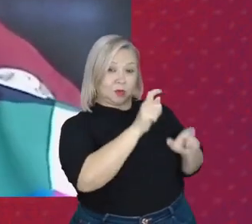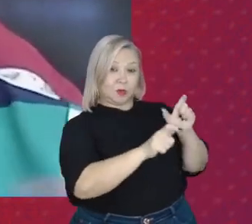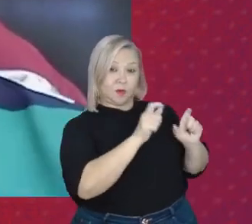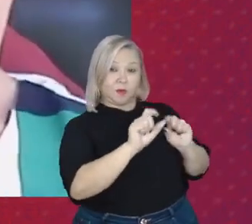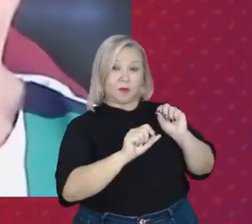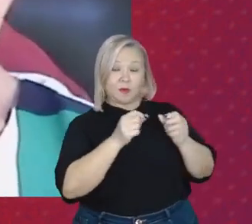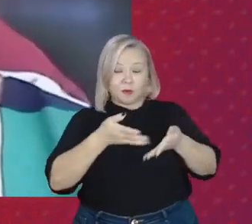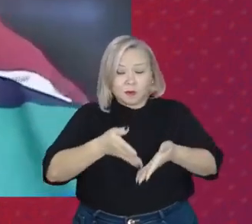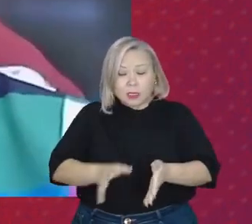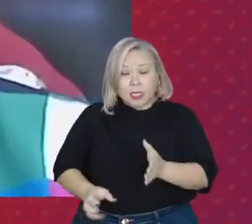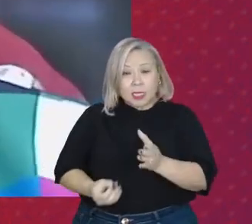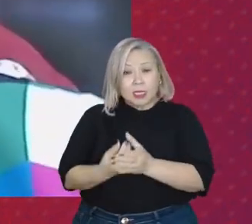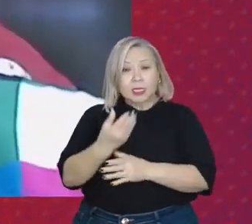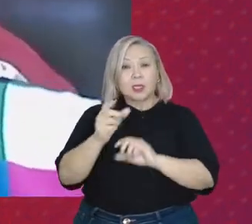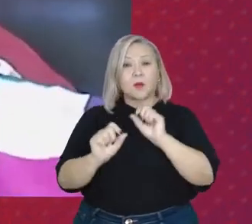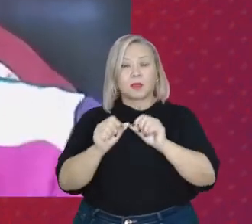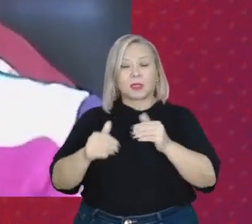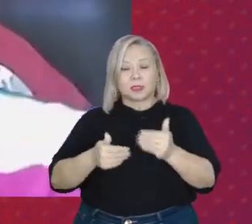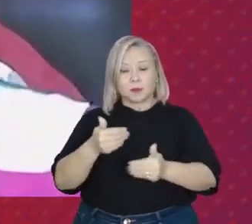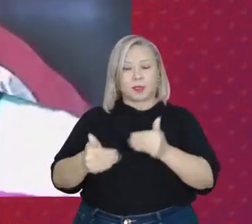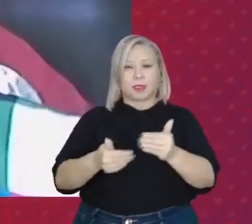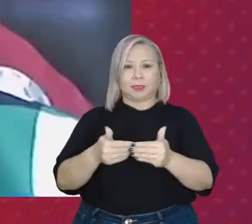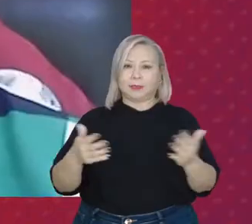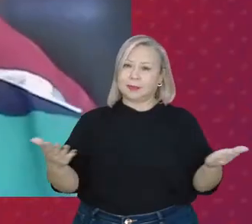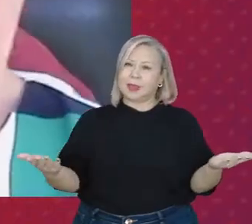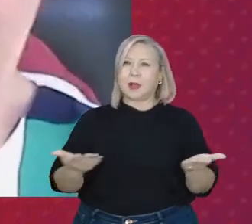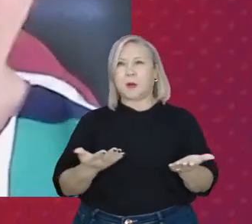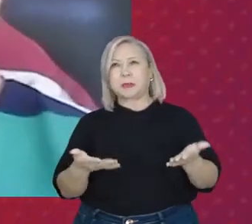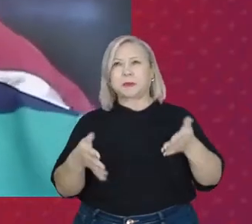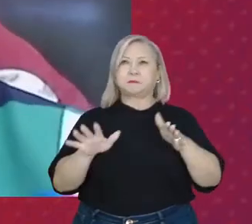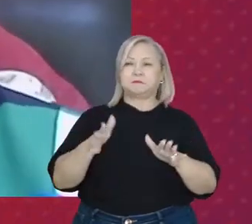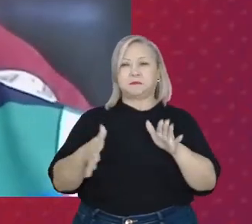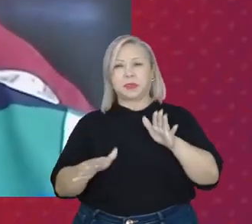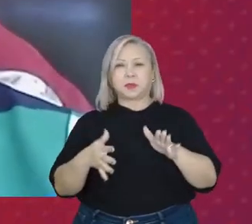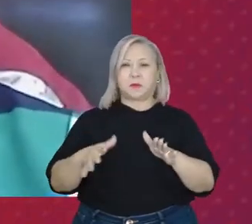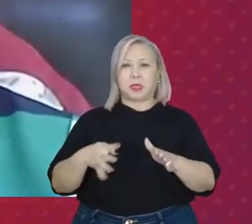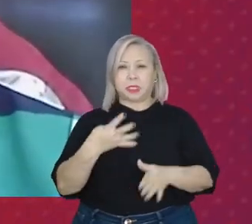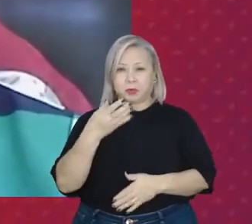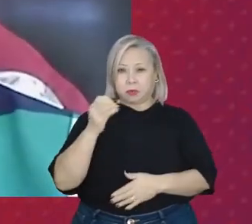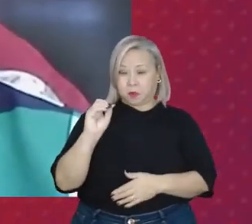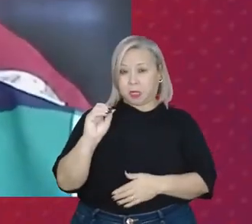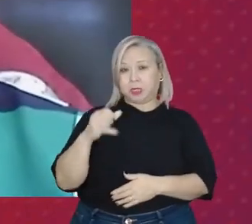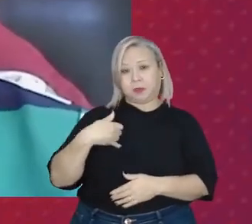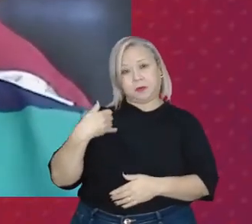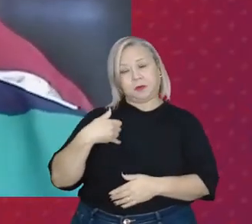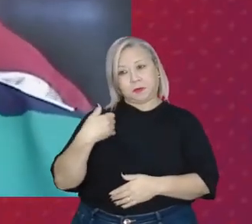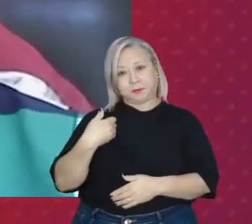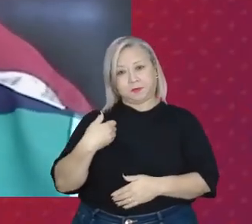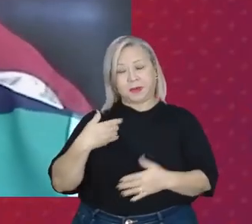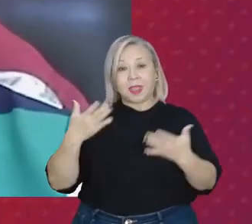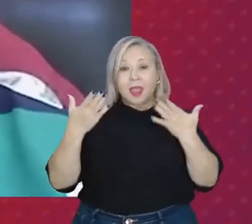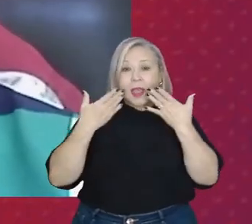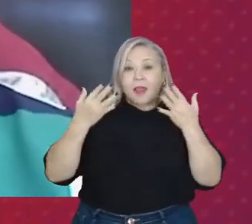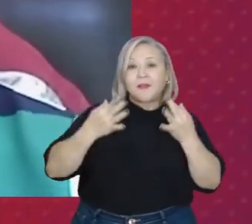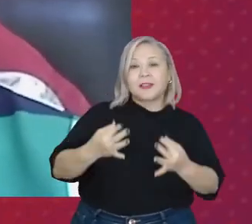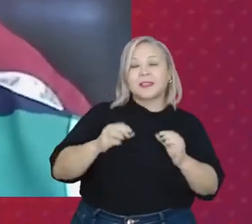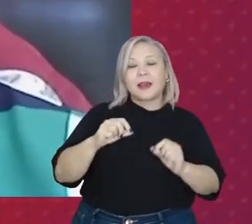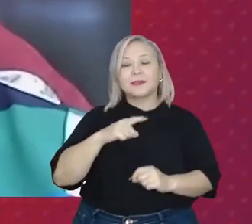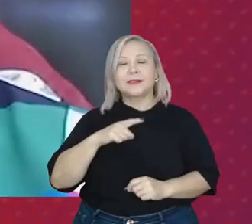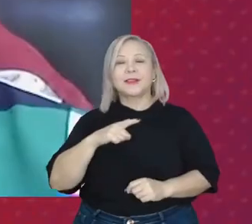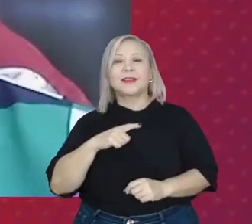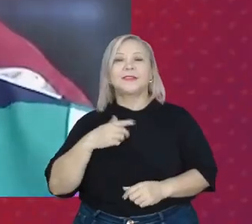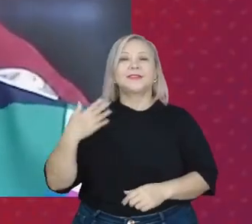processo, que agora está na década dos 40, né? A maioria deles. A felicidade que eles